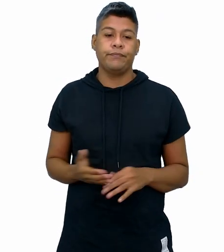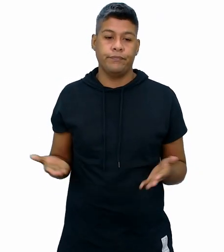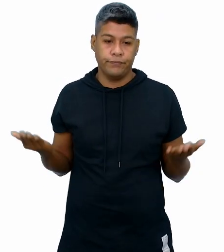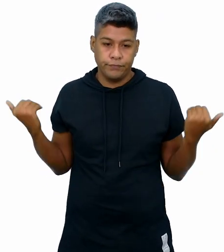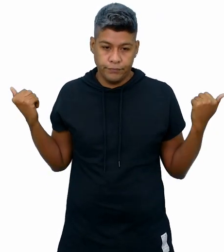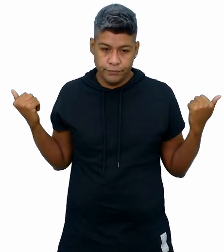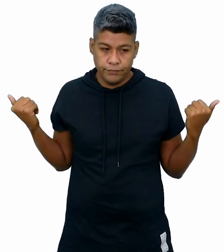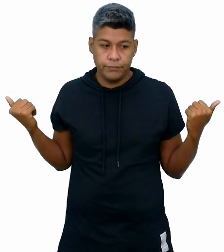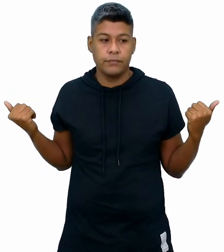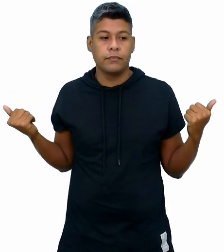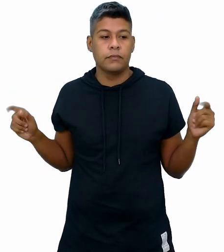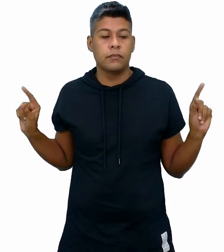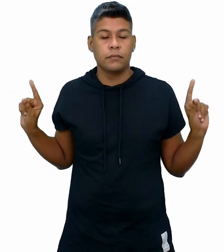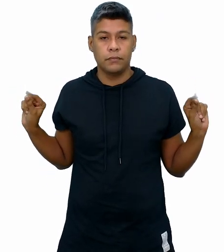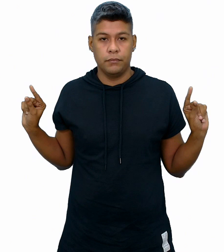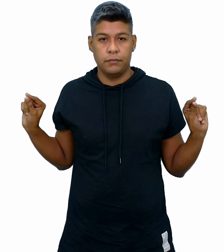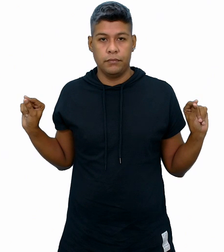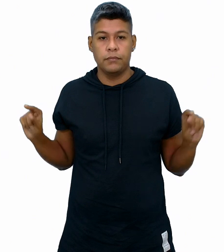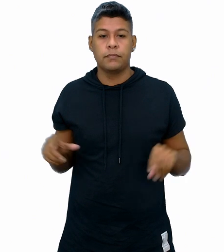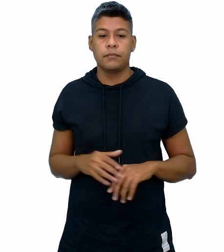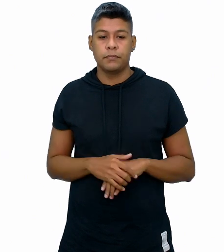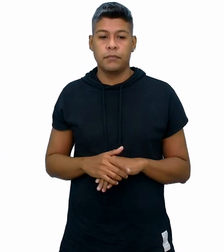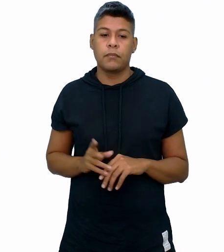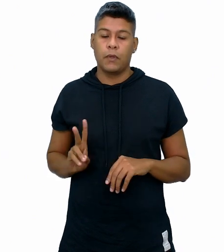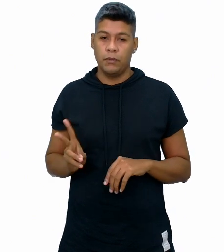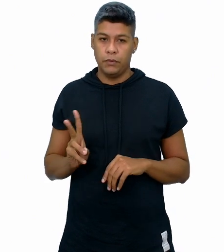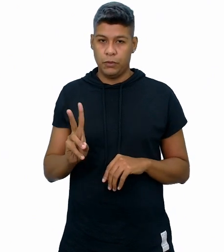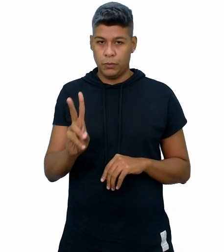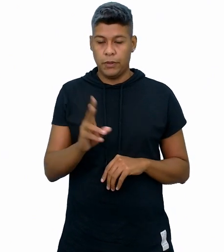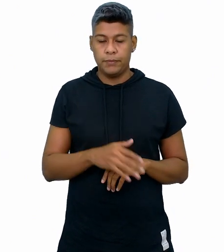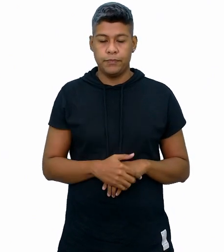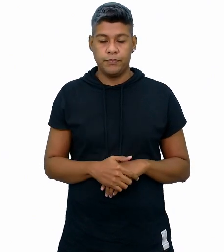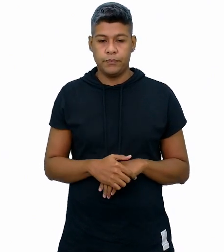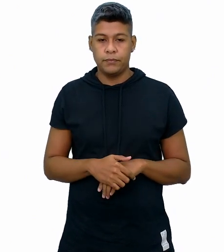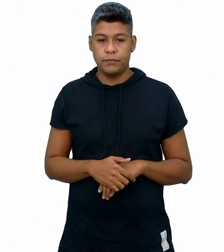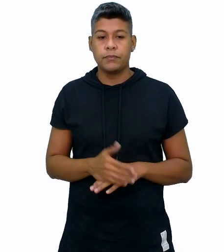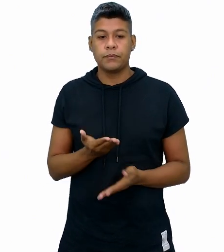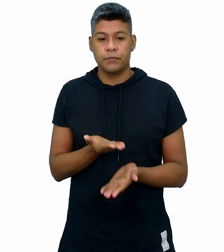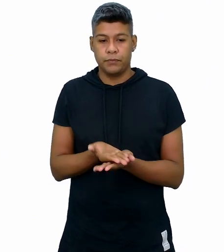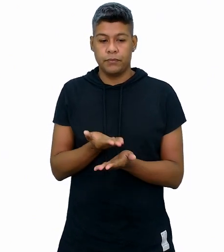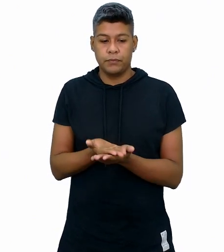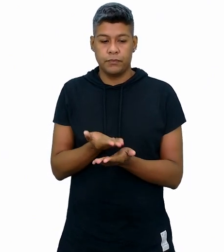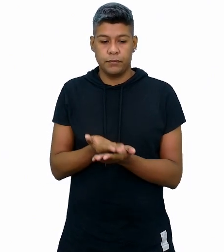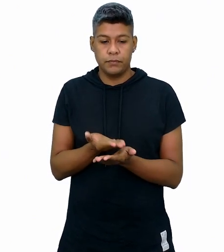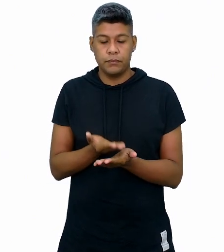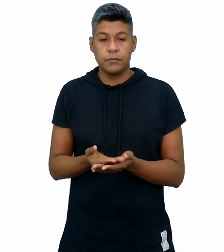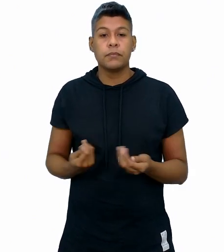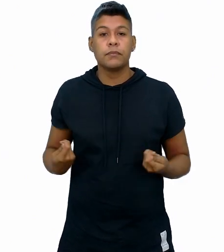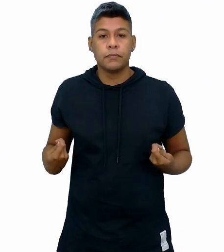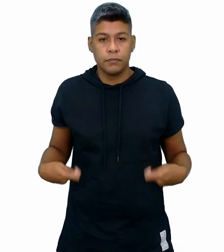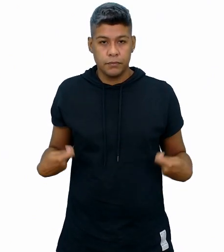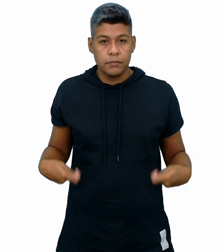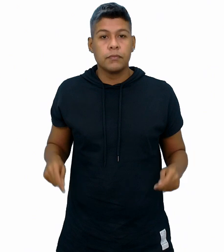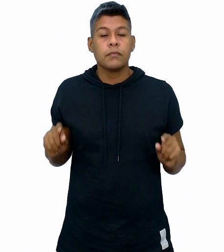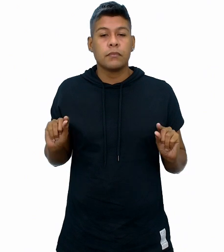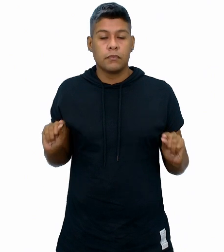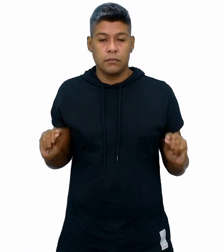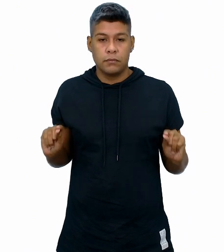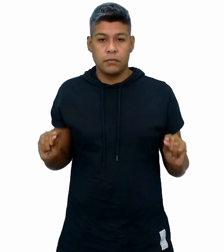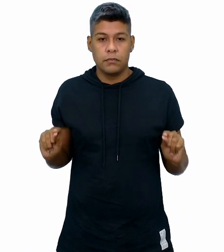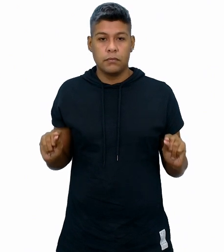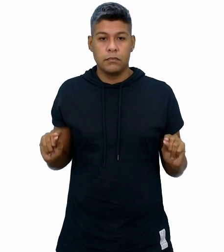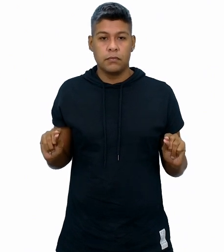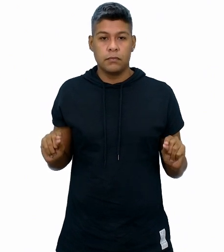Vamos, então, continuar aqui, né, os estudantes vão precisar, né, professores